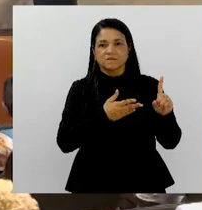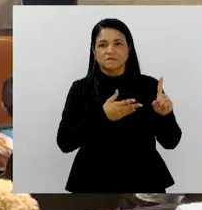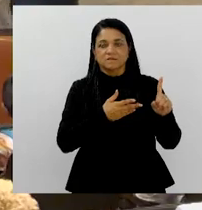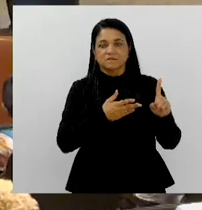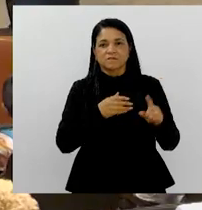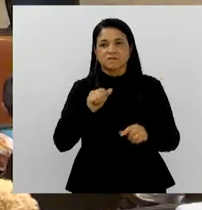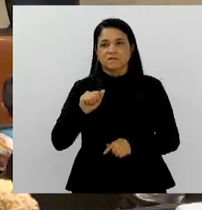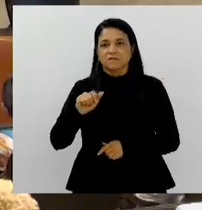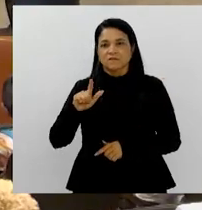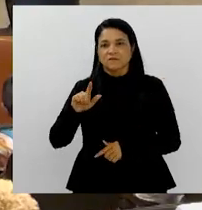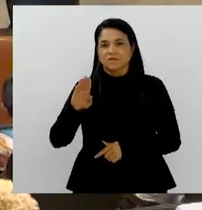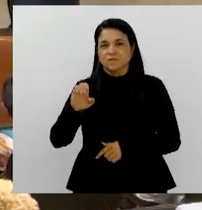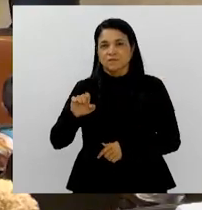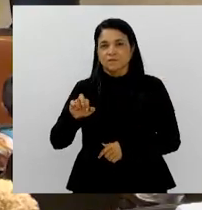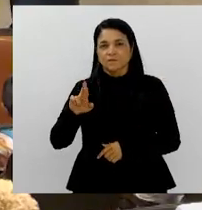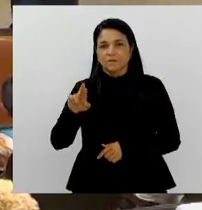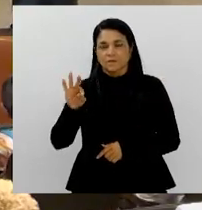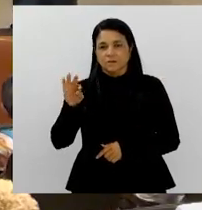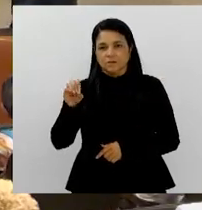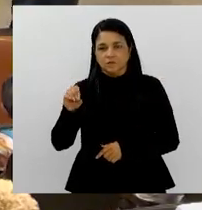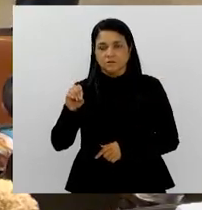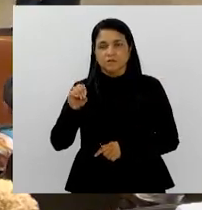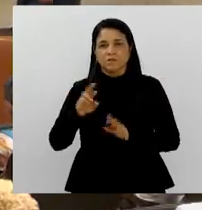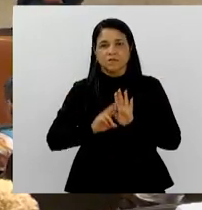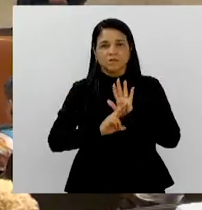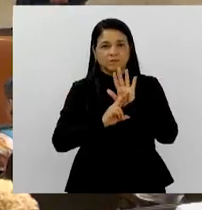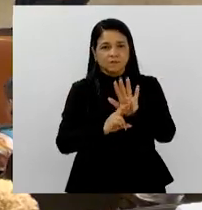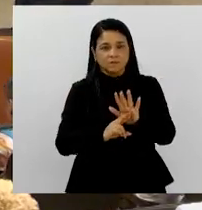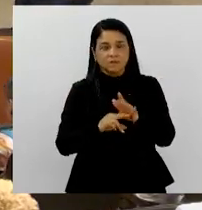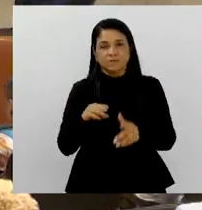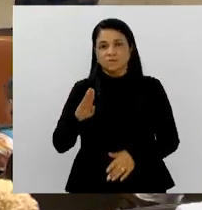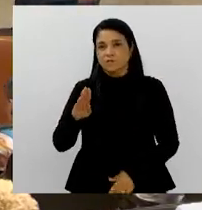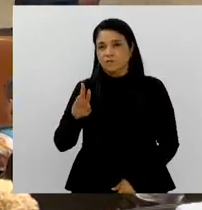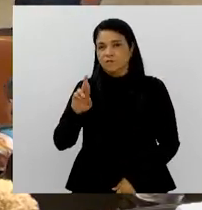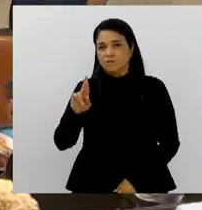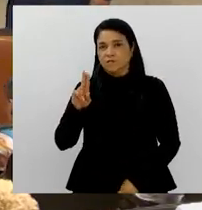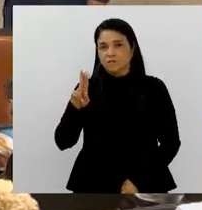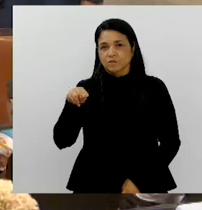Alberto Flisgo, representado por Bruna Peçanha.